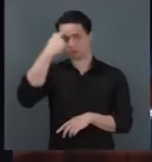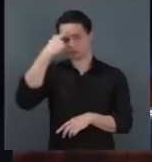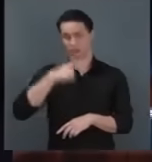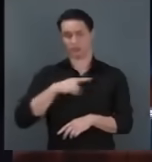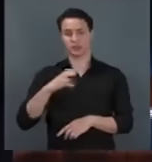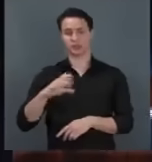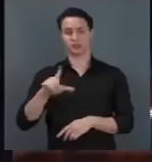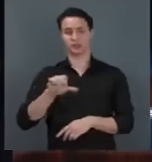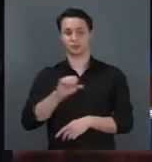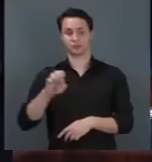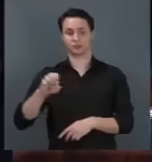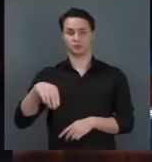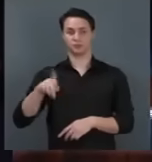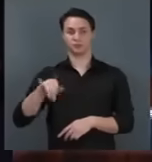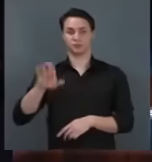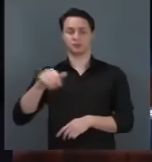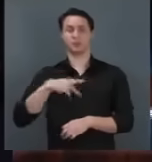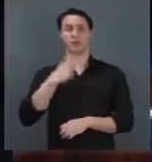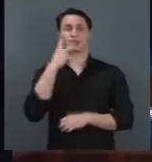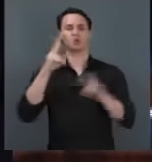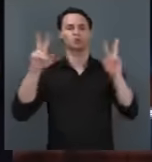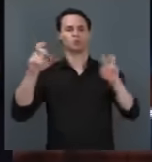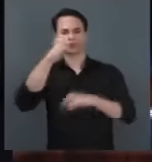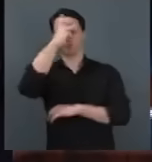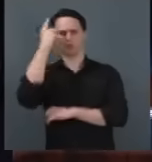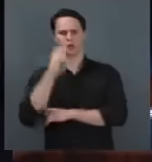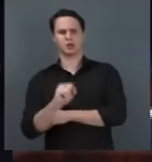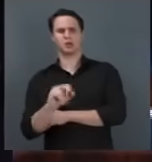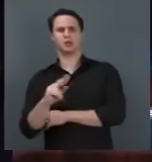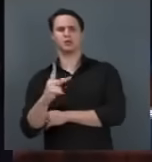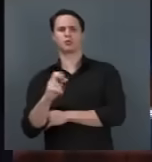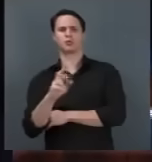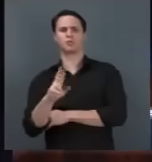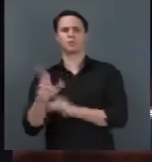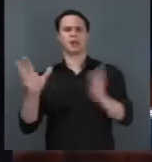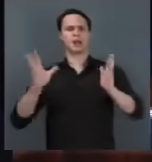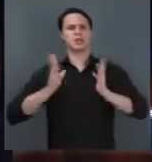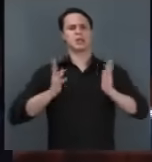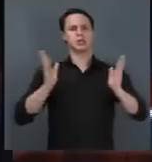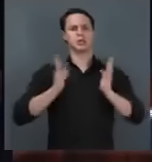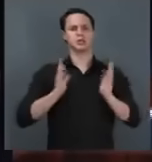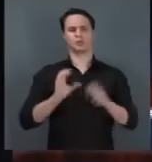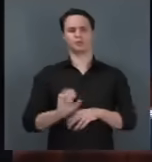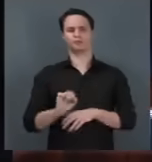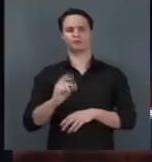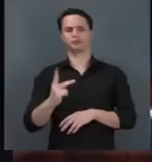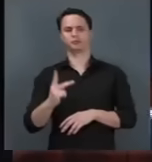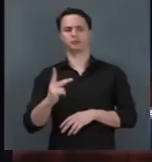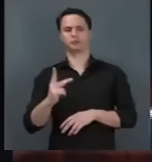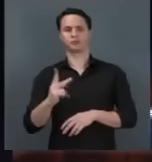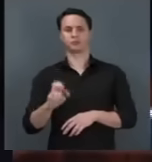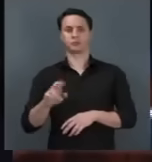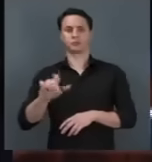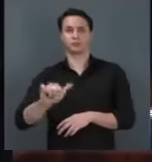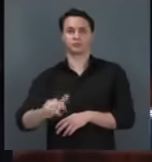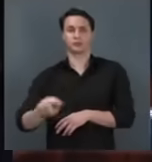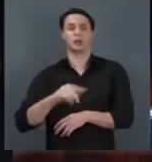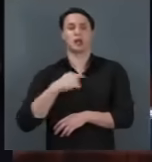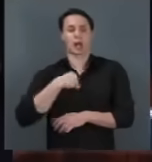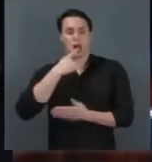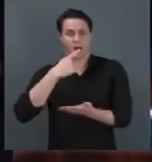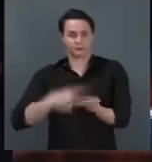sejam ricos, estamos falando aqui de super ricos e de super salários. Super salários, que eu digo e afirmo,